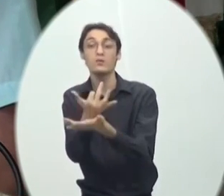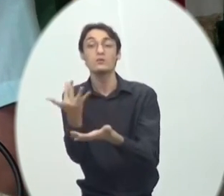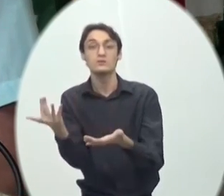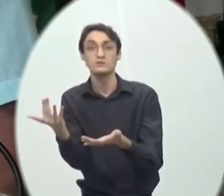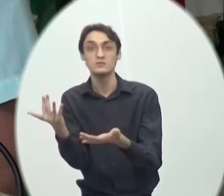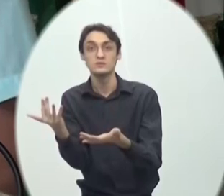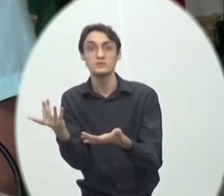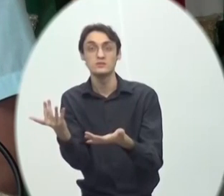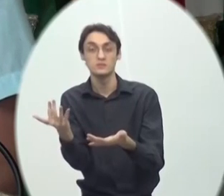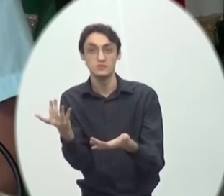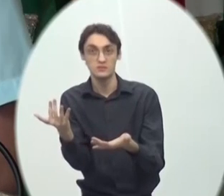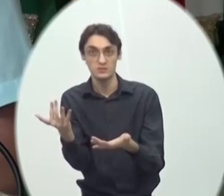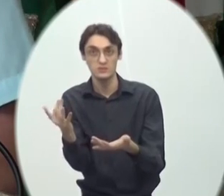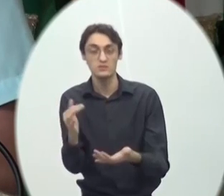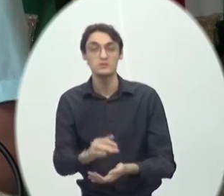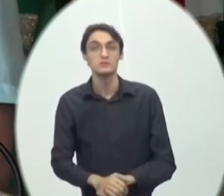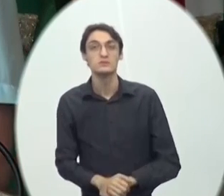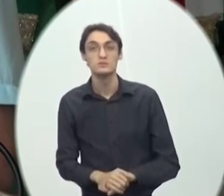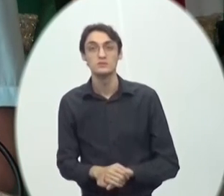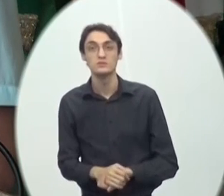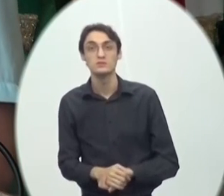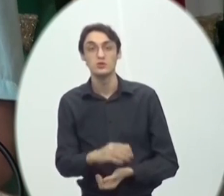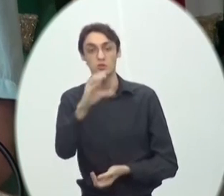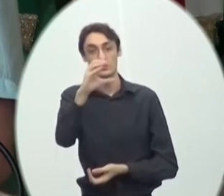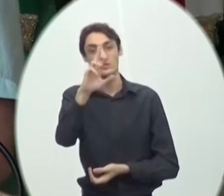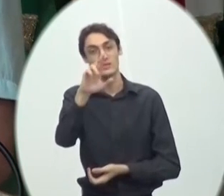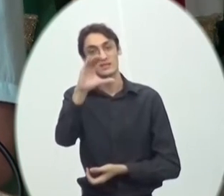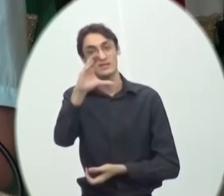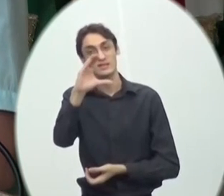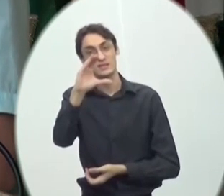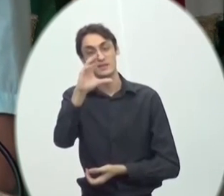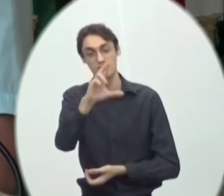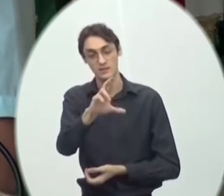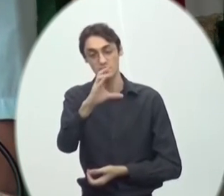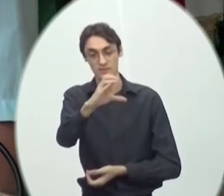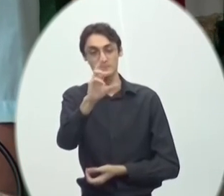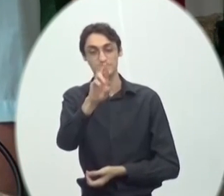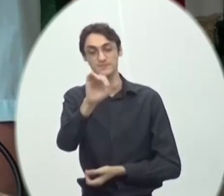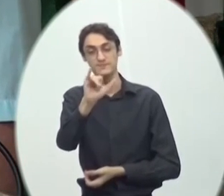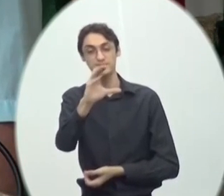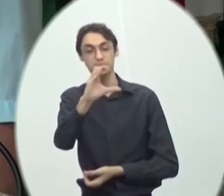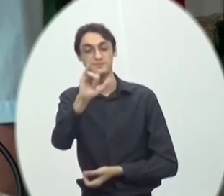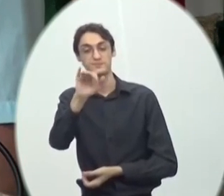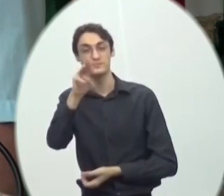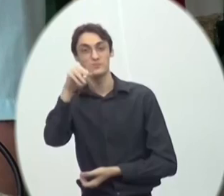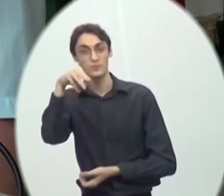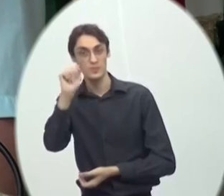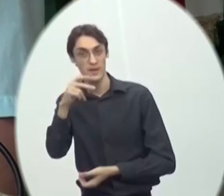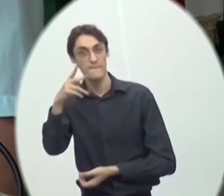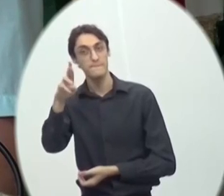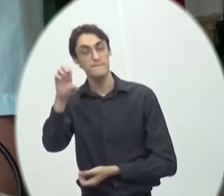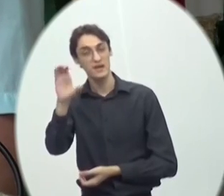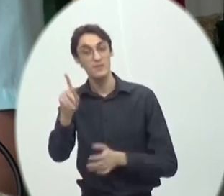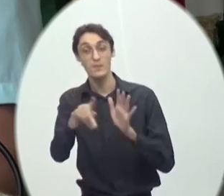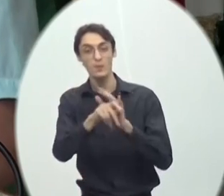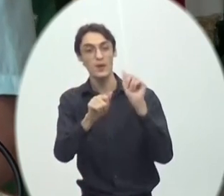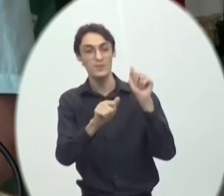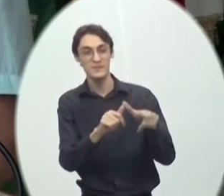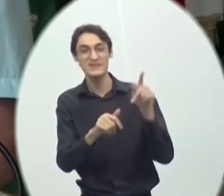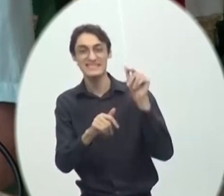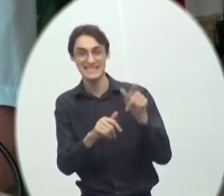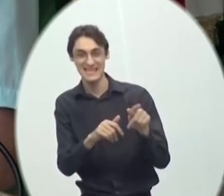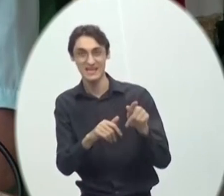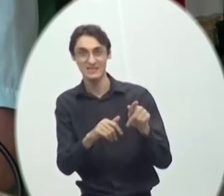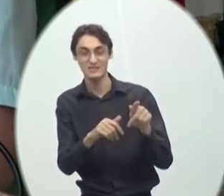O déficit atuarial do Criciúma Preve para honrar os aposentados e pensionistas, correto? Para a gente ter uma